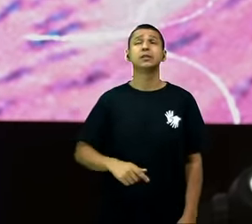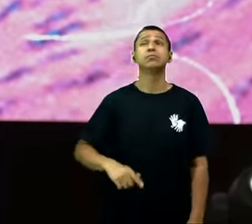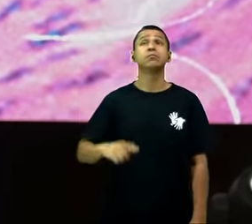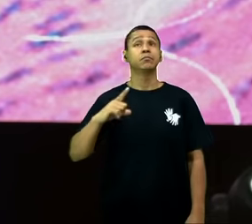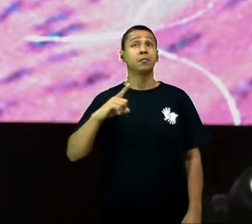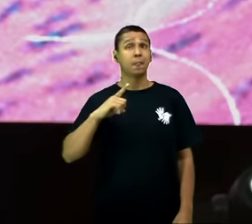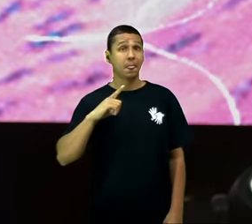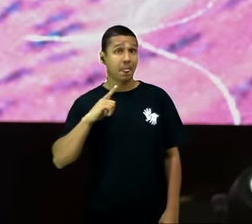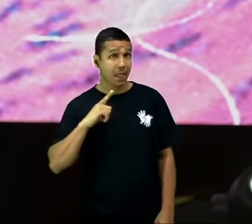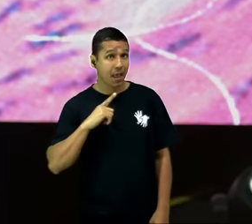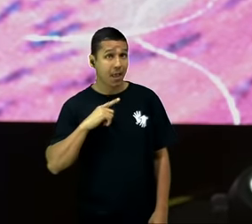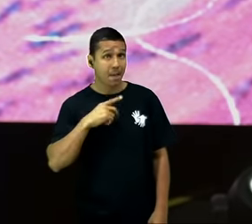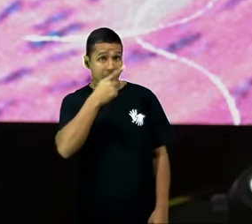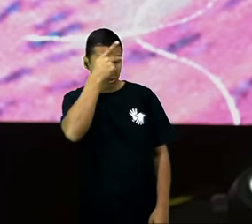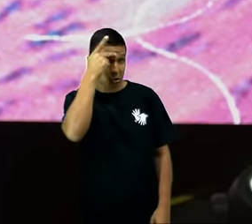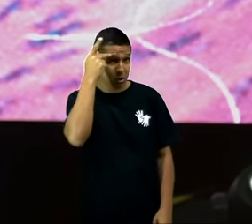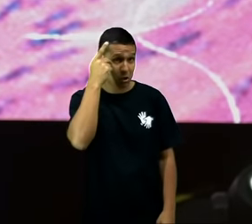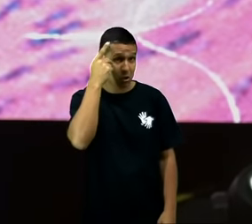Deus.